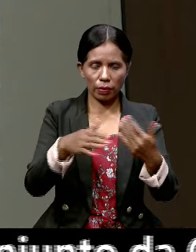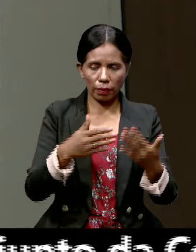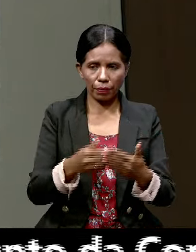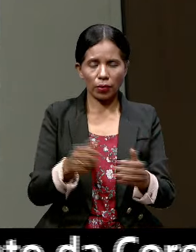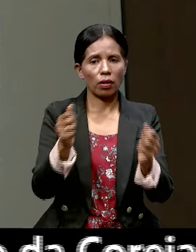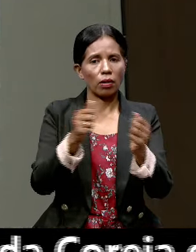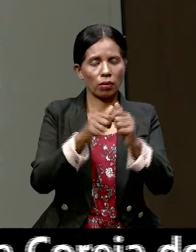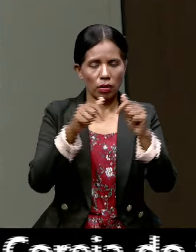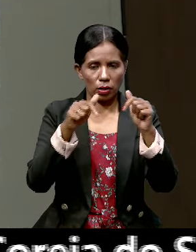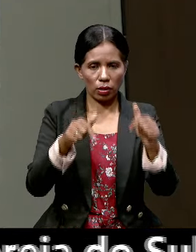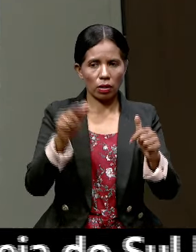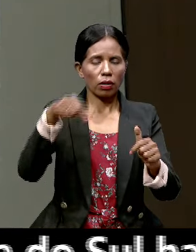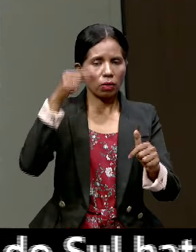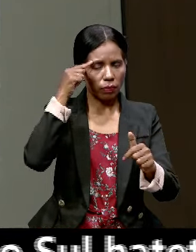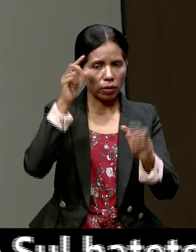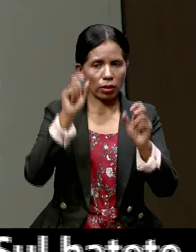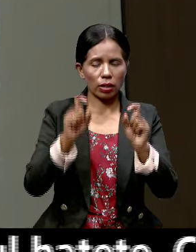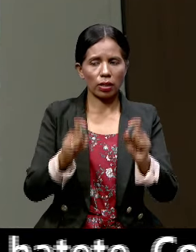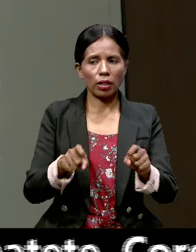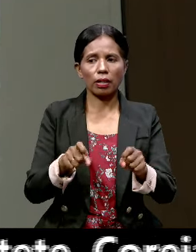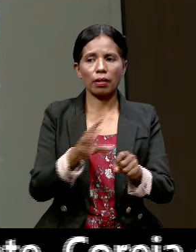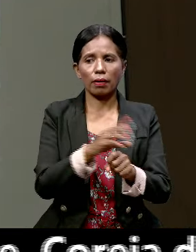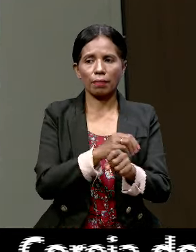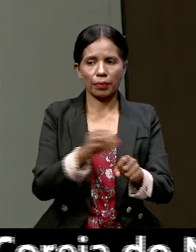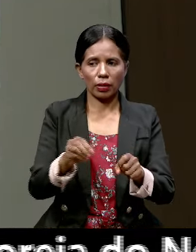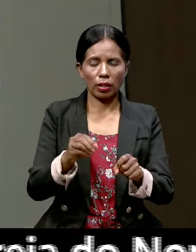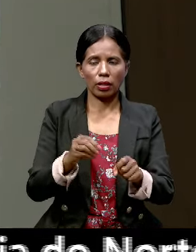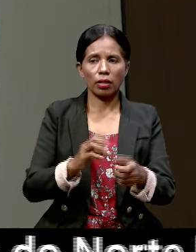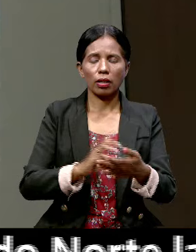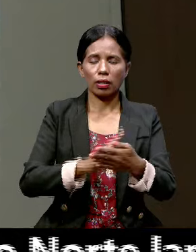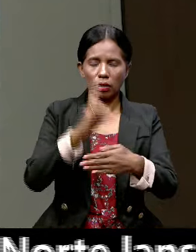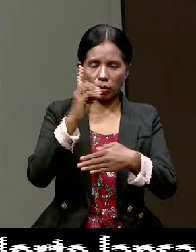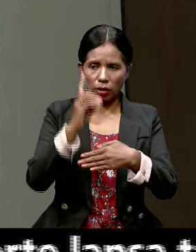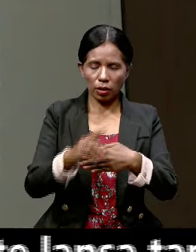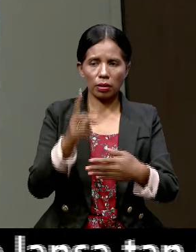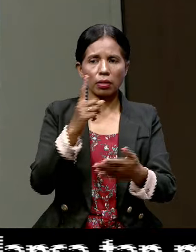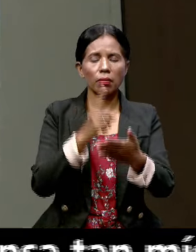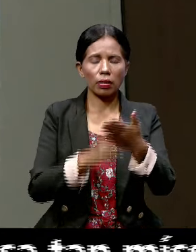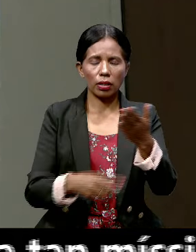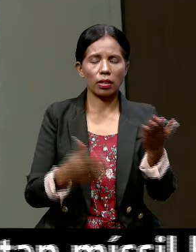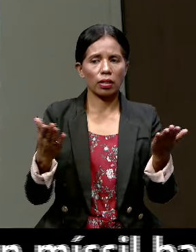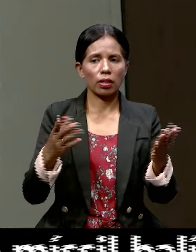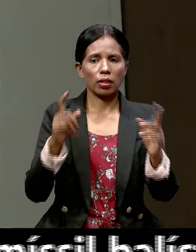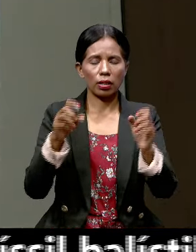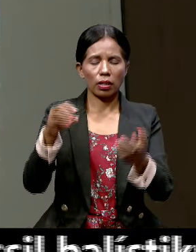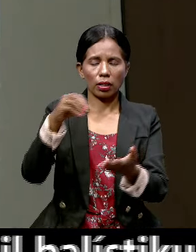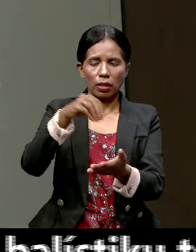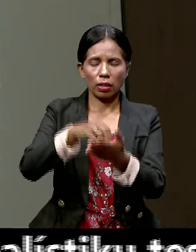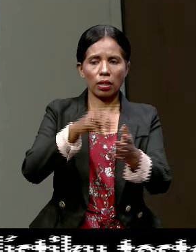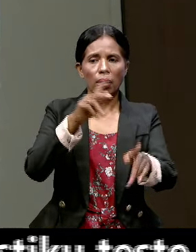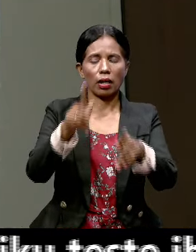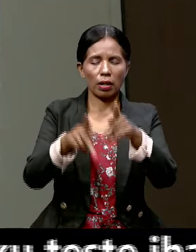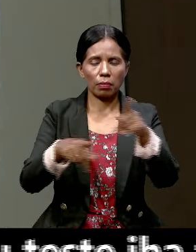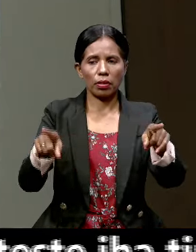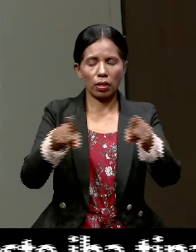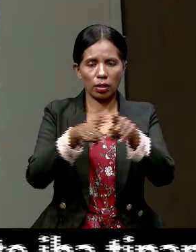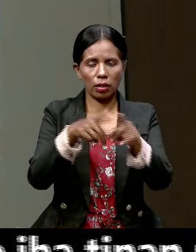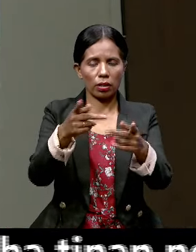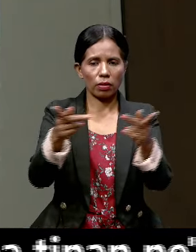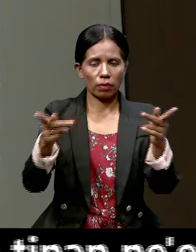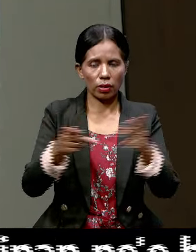Honune, governo tem que consciente, cada princípio de desenvolvimento ba saída daí. Tem que atuar nia ema no dar centro